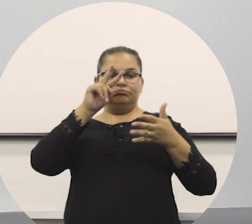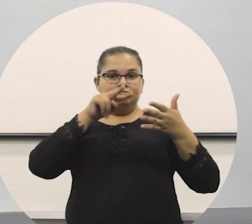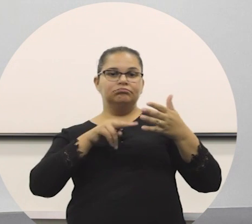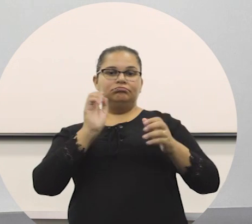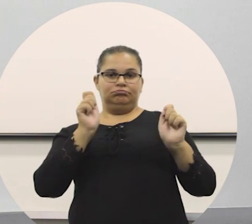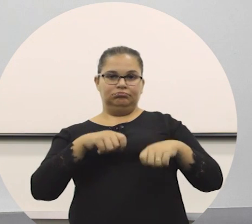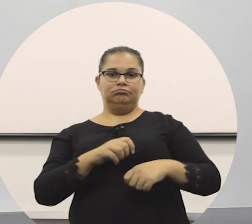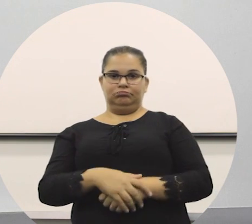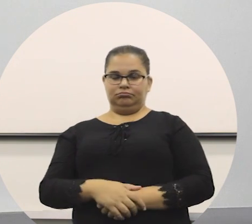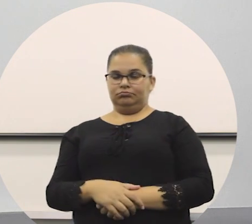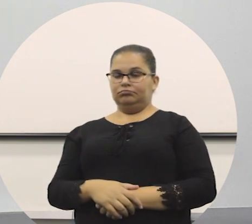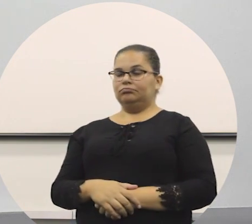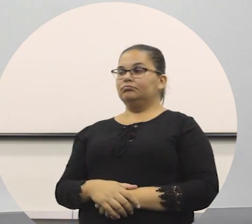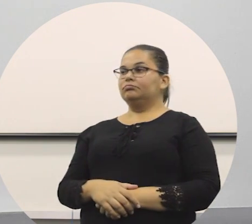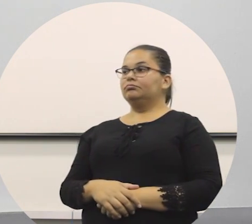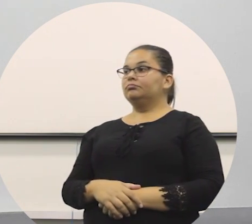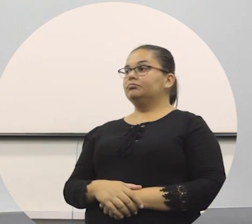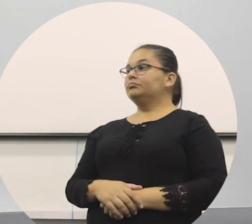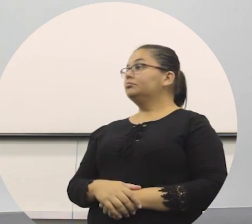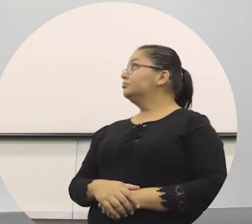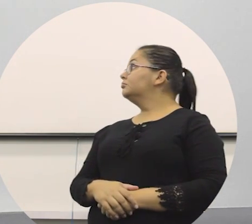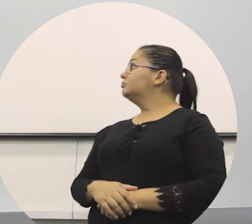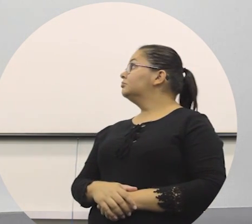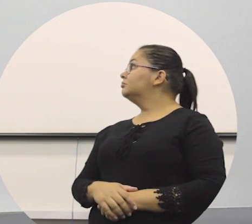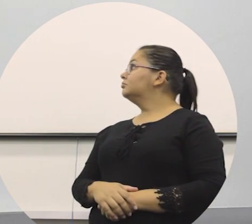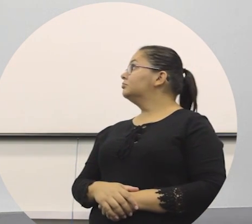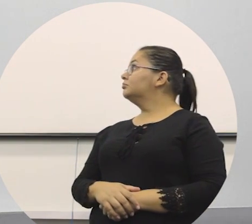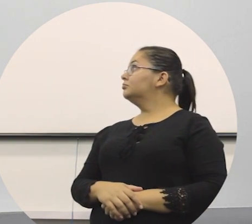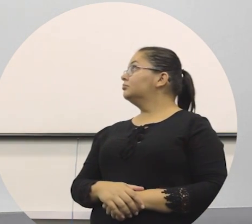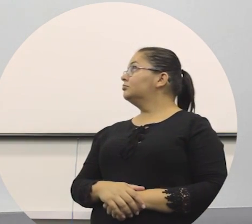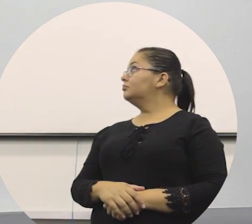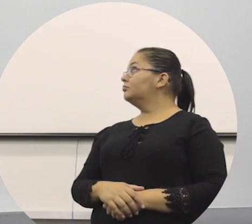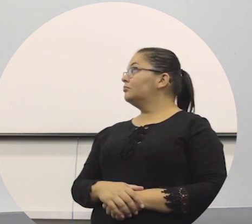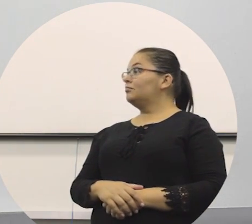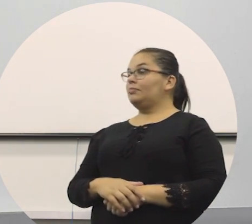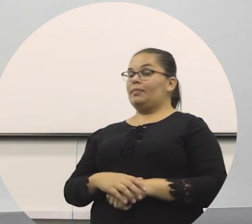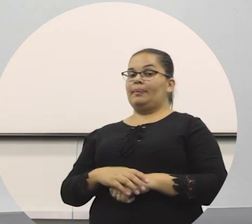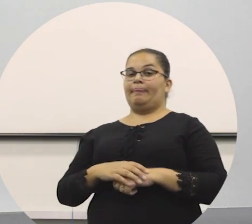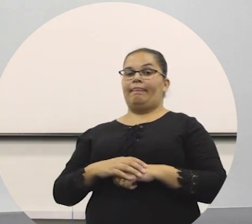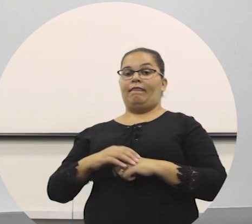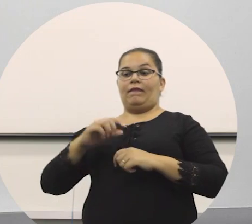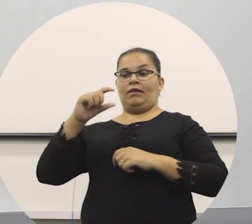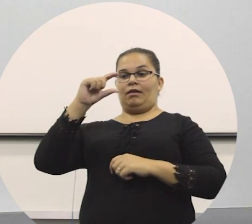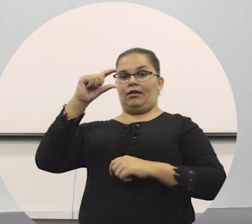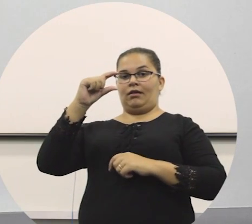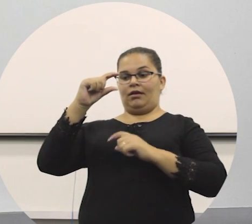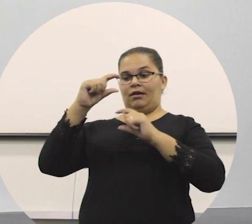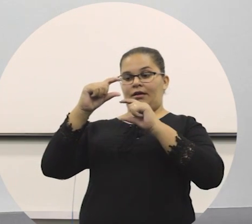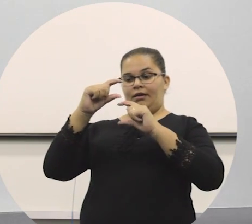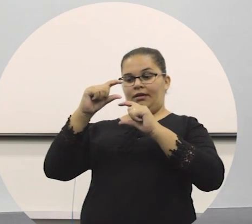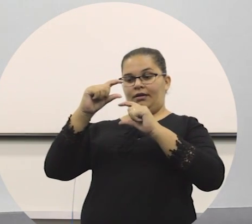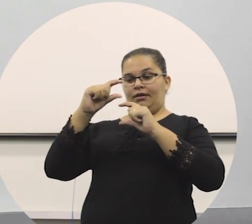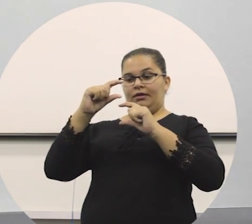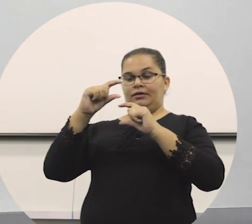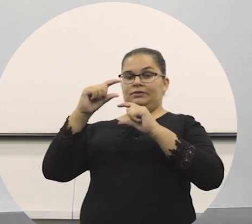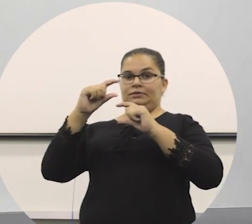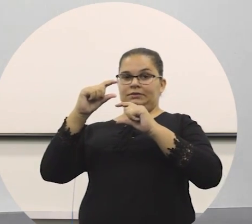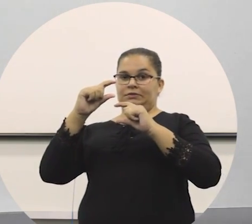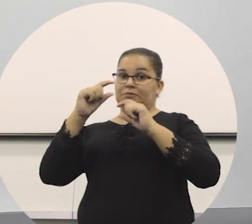Se aparecer, aí ele consegue, olha, acessar este T lexical. Ele consegue acessar este T lexical.